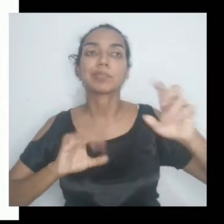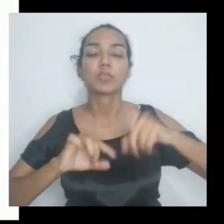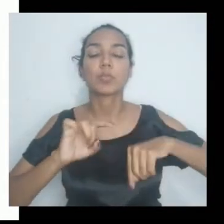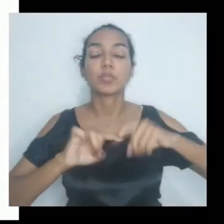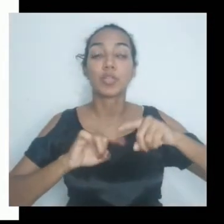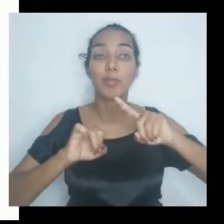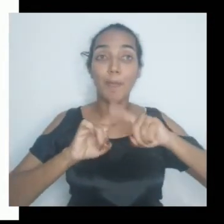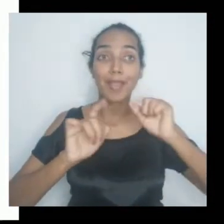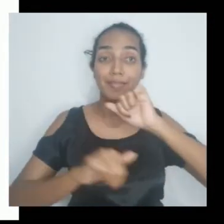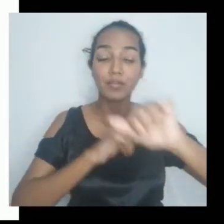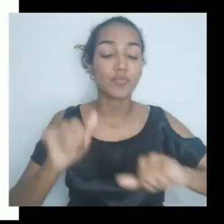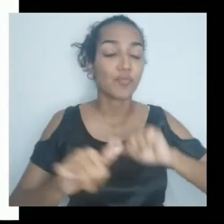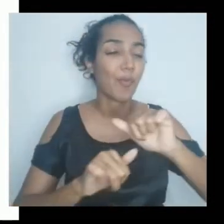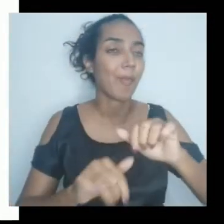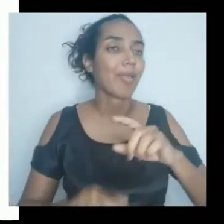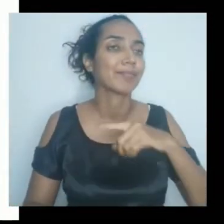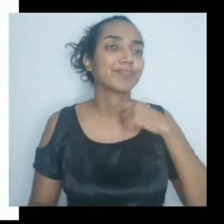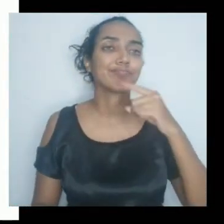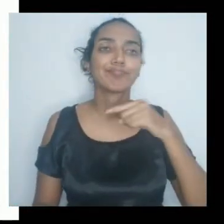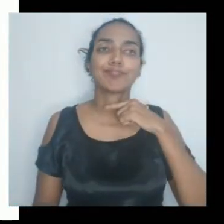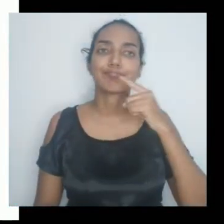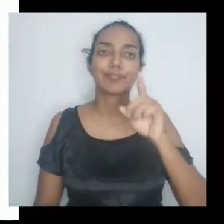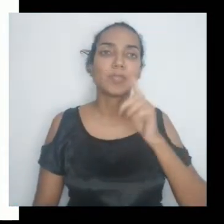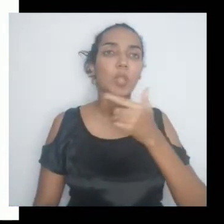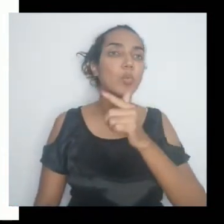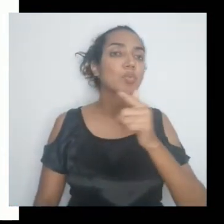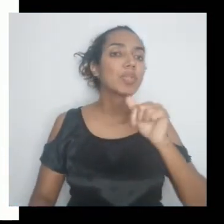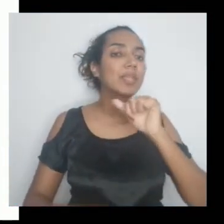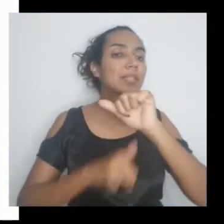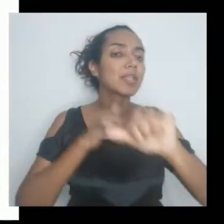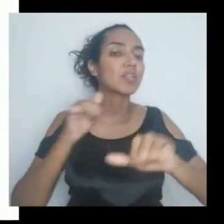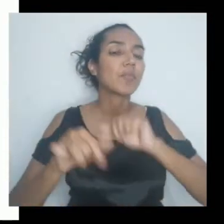cuidado, não há transformação de tipos, é só uma adaptação.